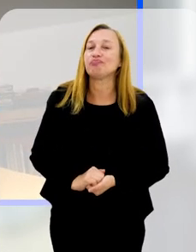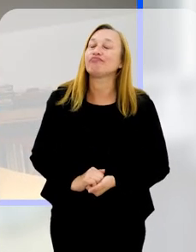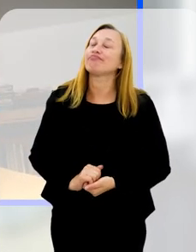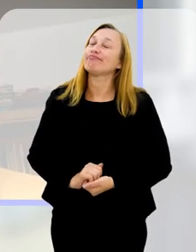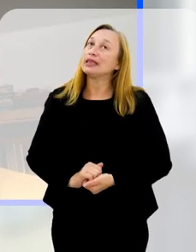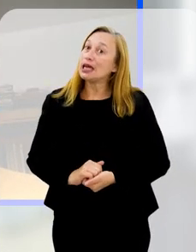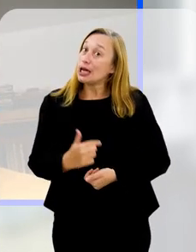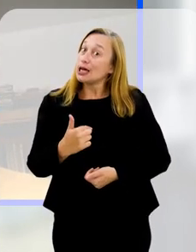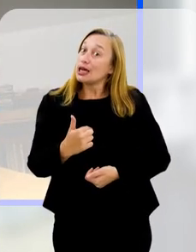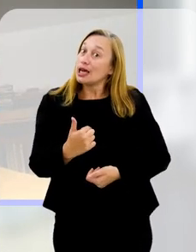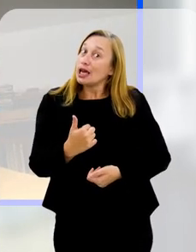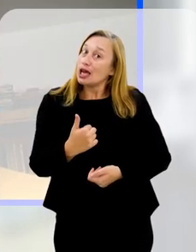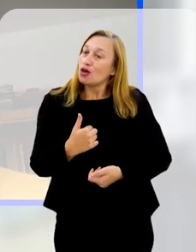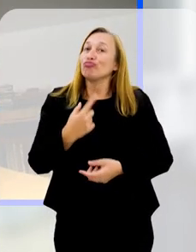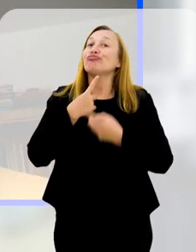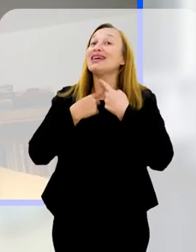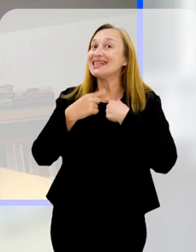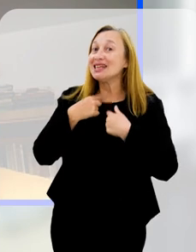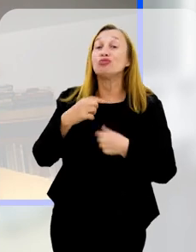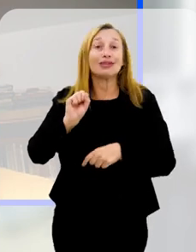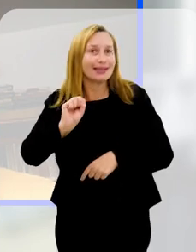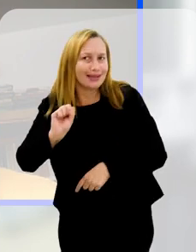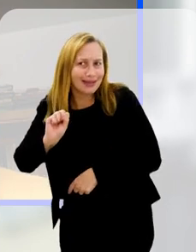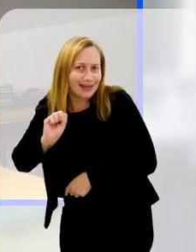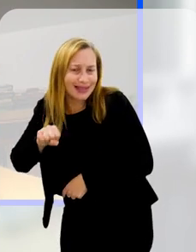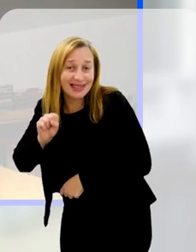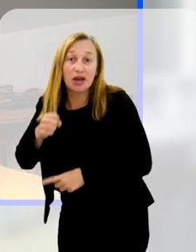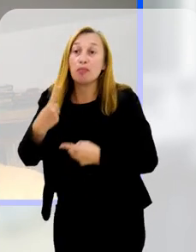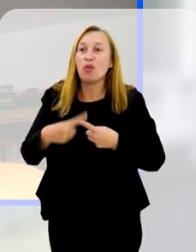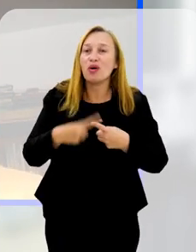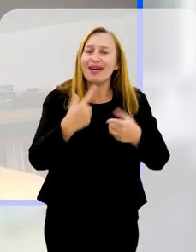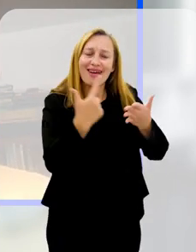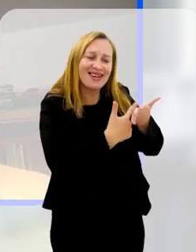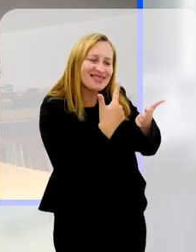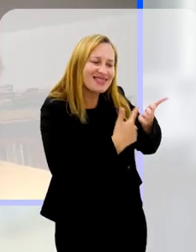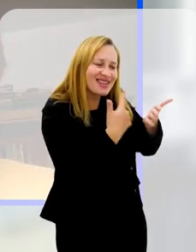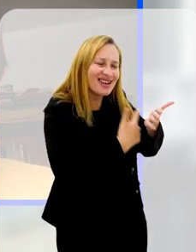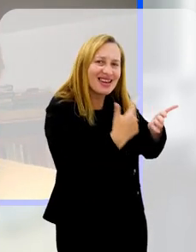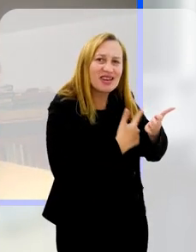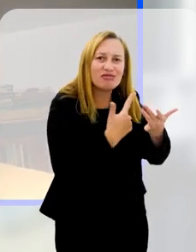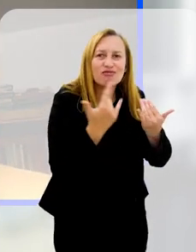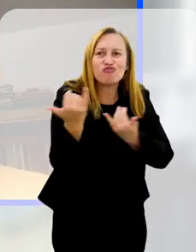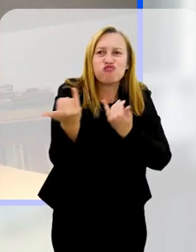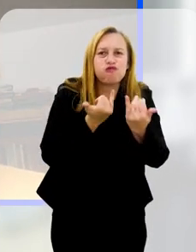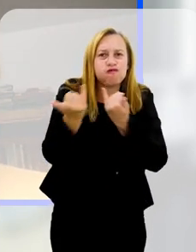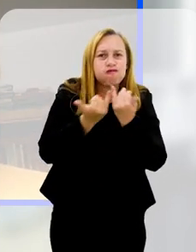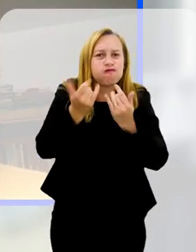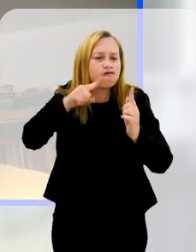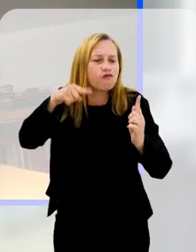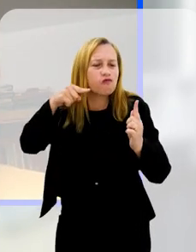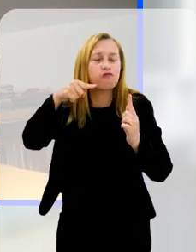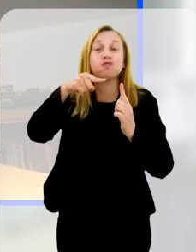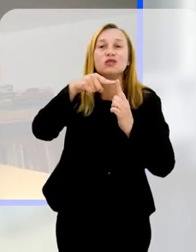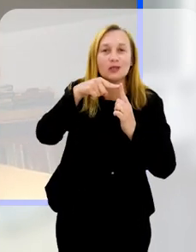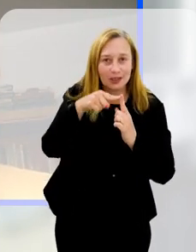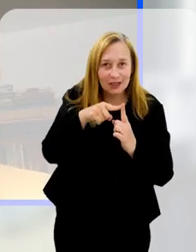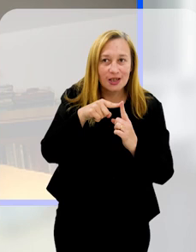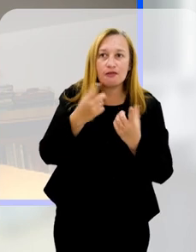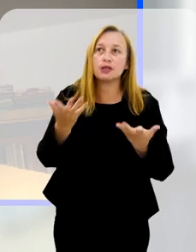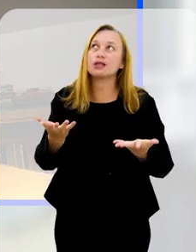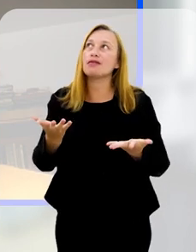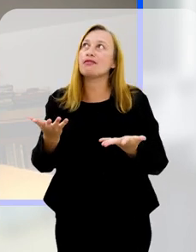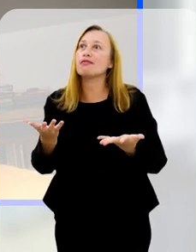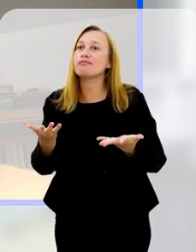Eu espero que sim, aliás, eu desejo que sim, porque esse livro traz, além das informações objetivas,